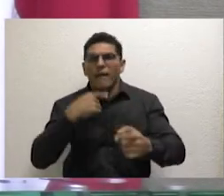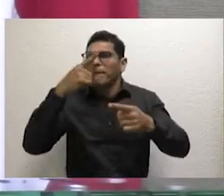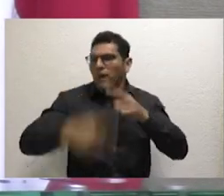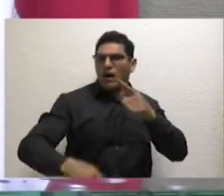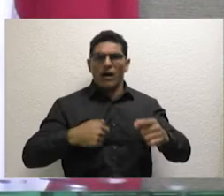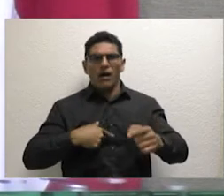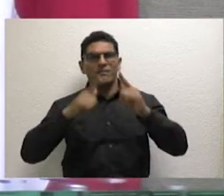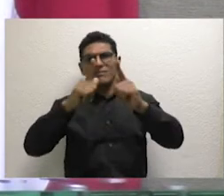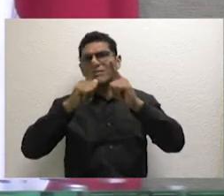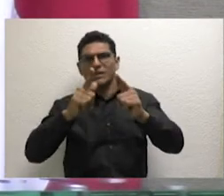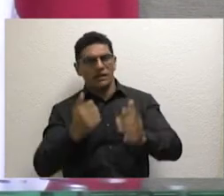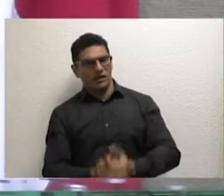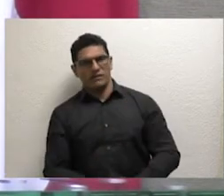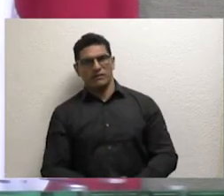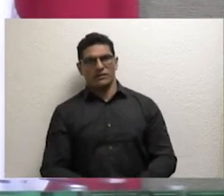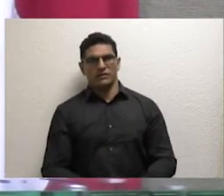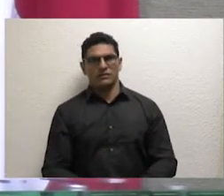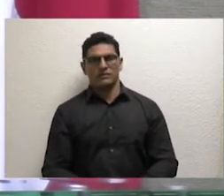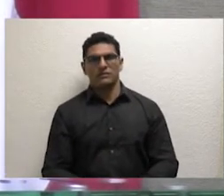manifestação